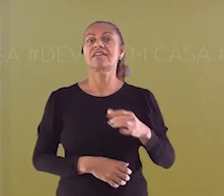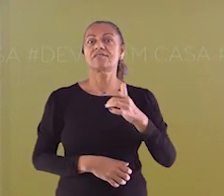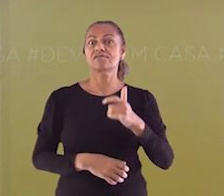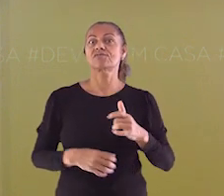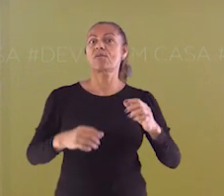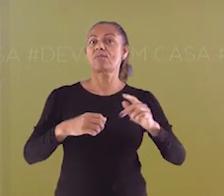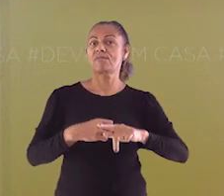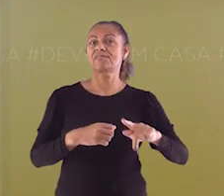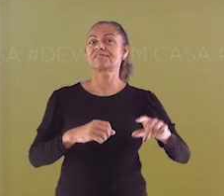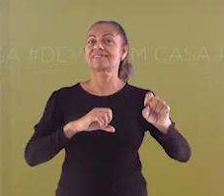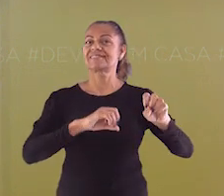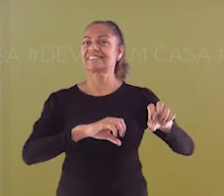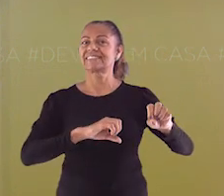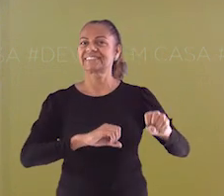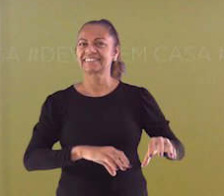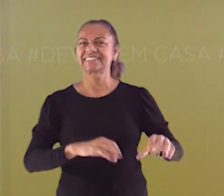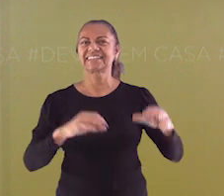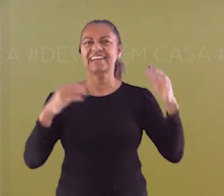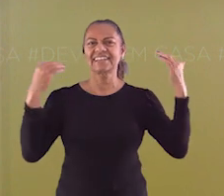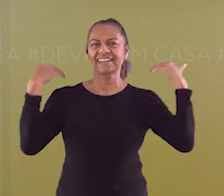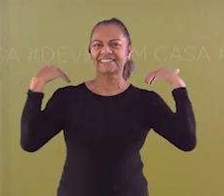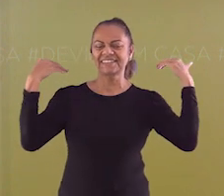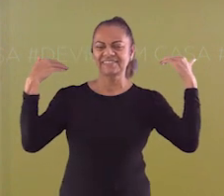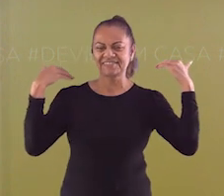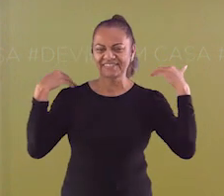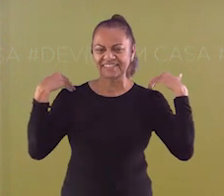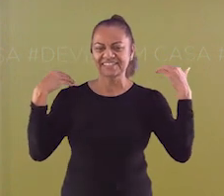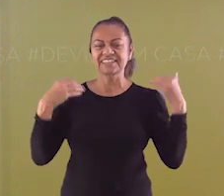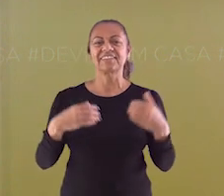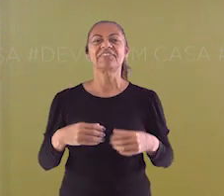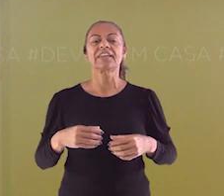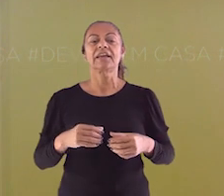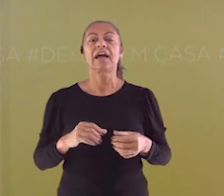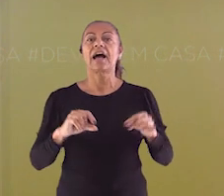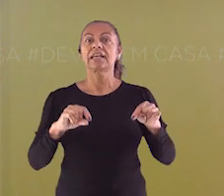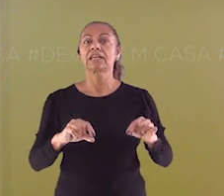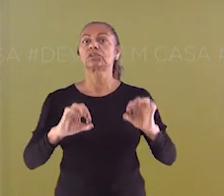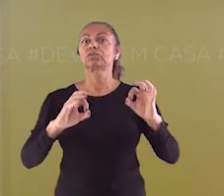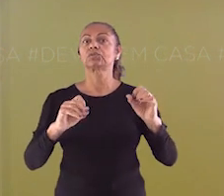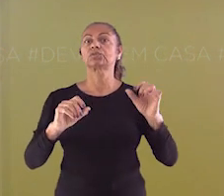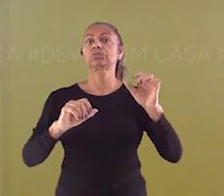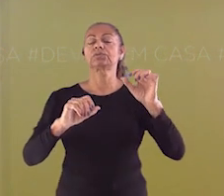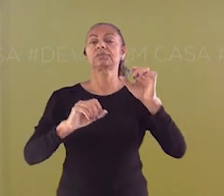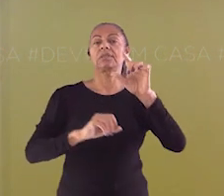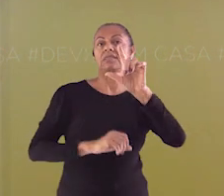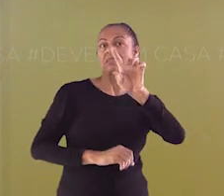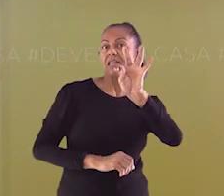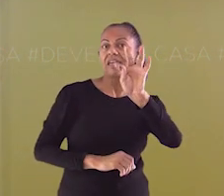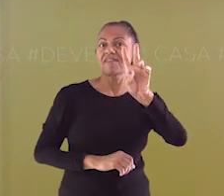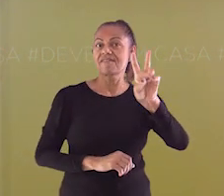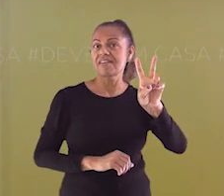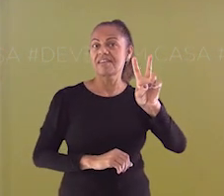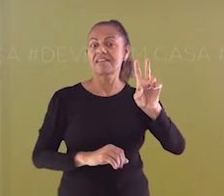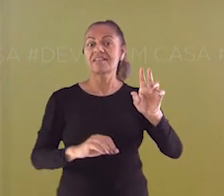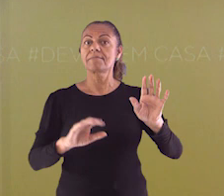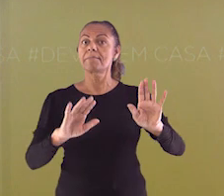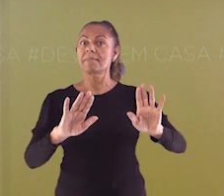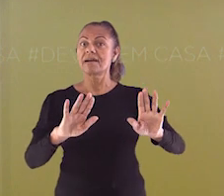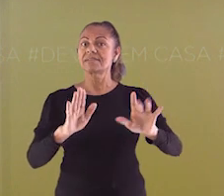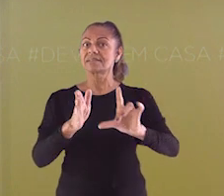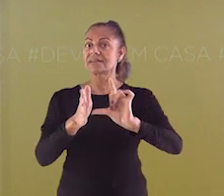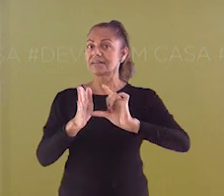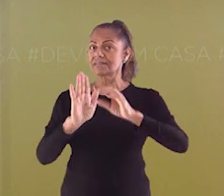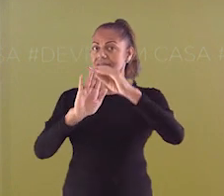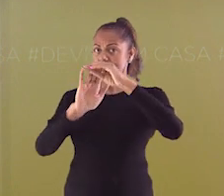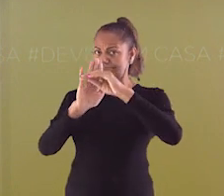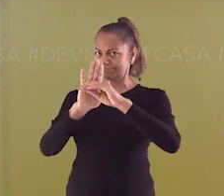EJA. Antes de iniciar, gostaria de lembrar da nossa lista de presença. É só apontar a câmera do celular para o QR